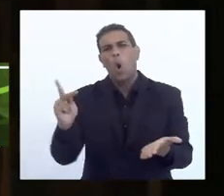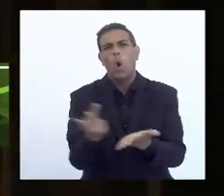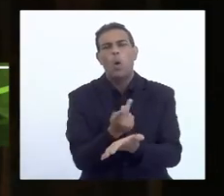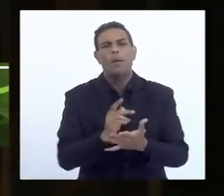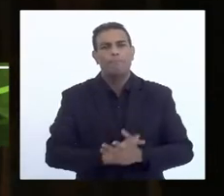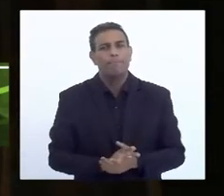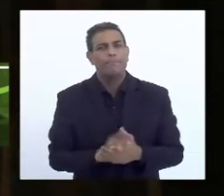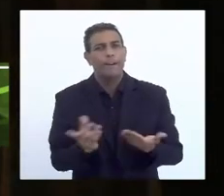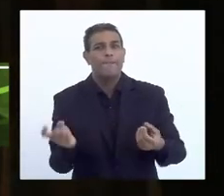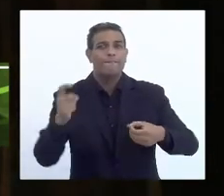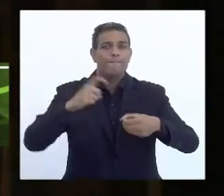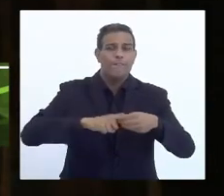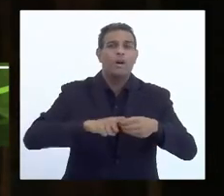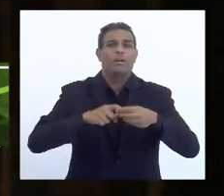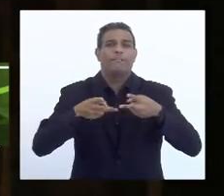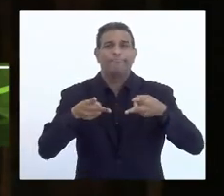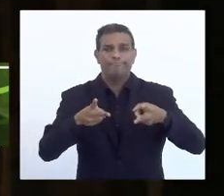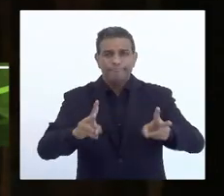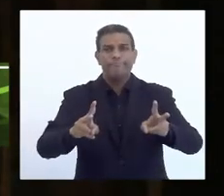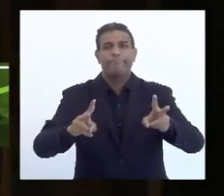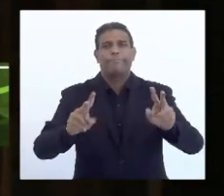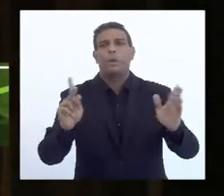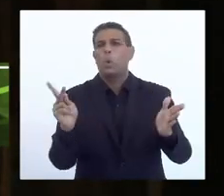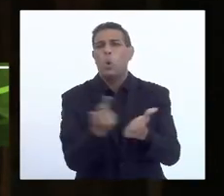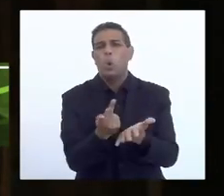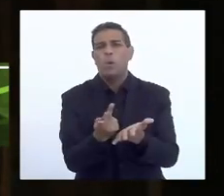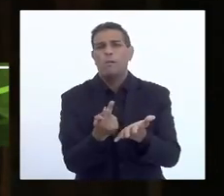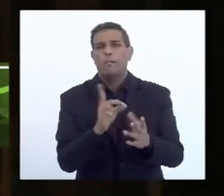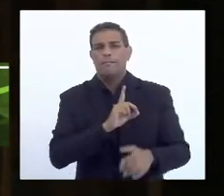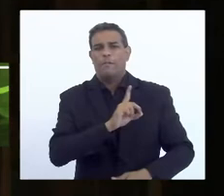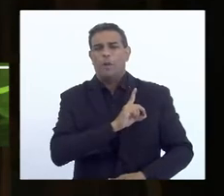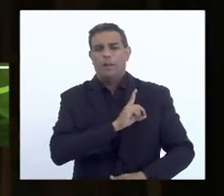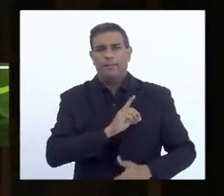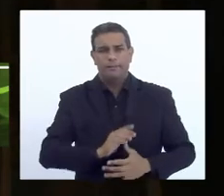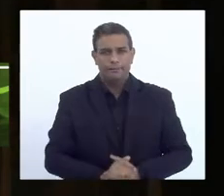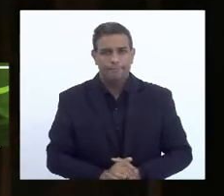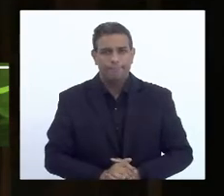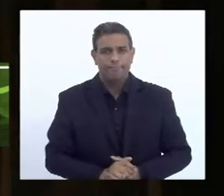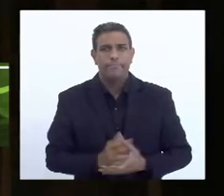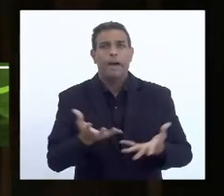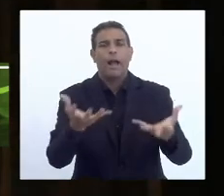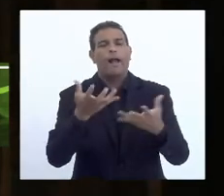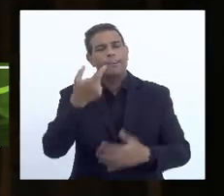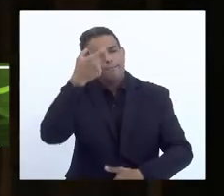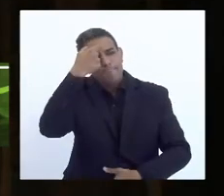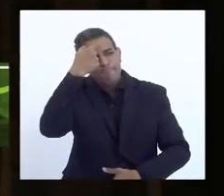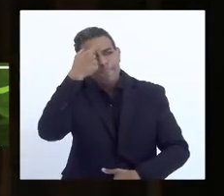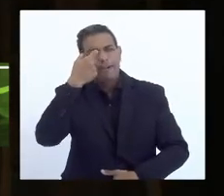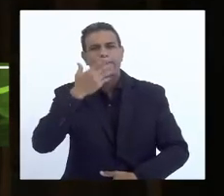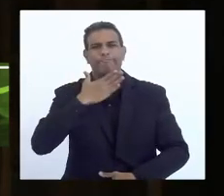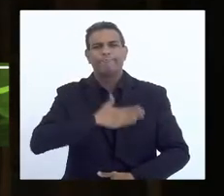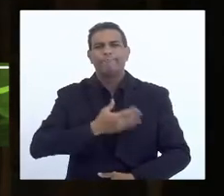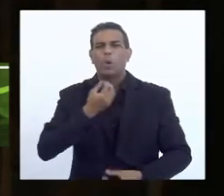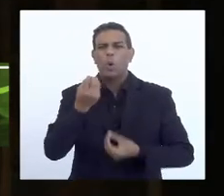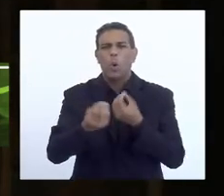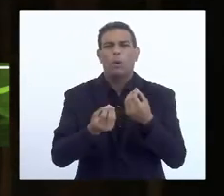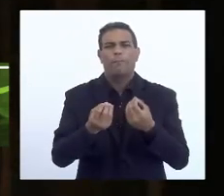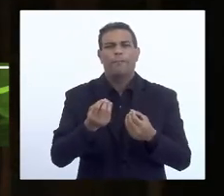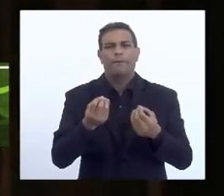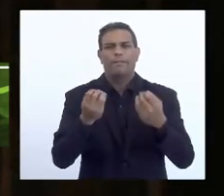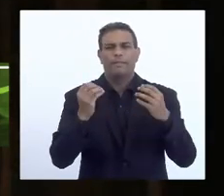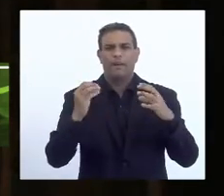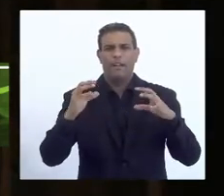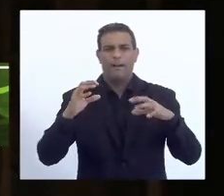violência, eu voltei exatamente para aquele momento em que o delegado me mandou para casa e eu quis inconscientemente me poupar de mais essa